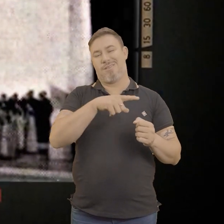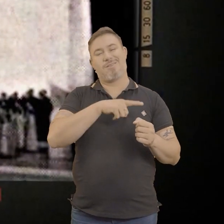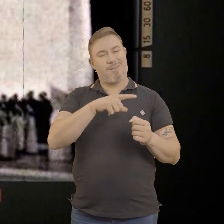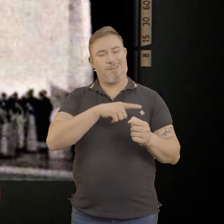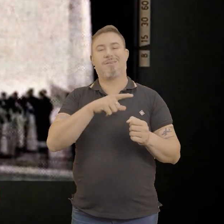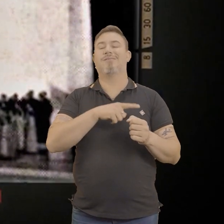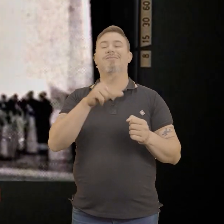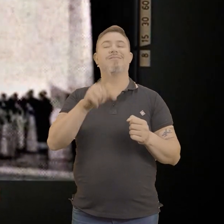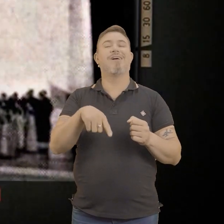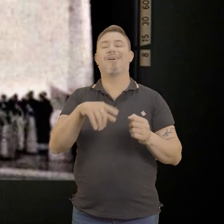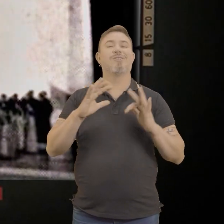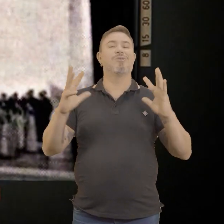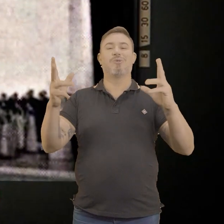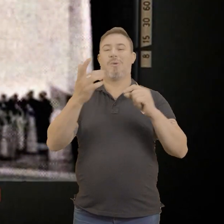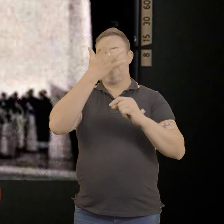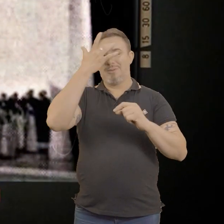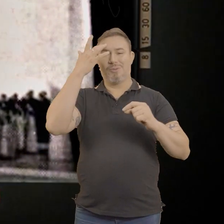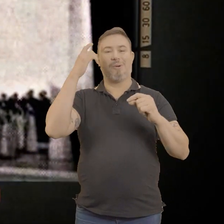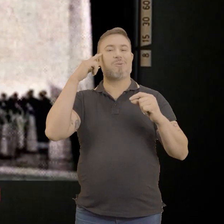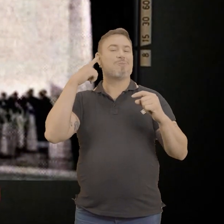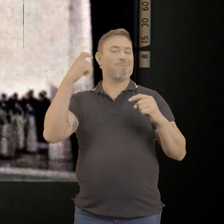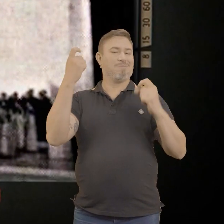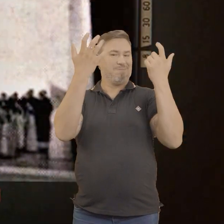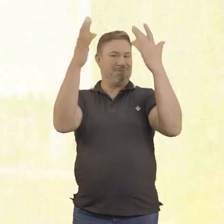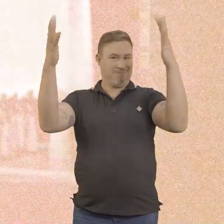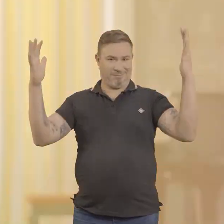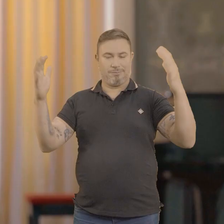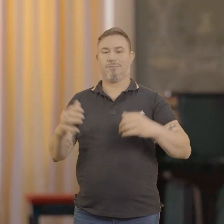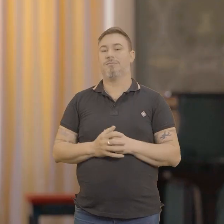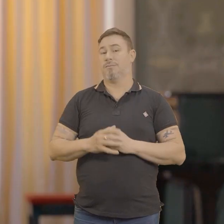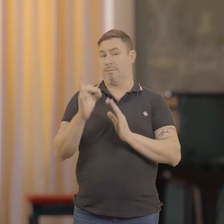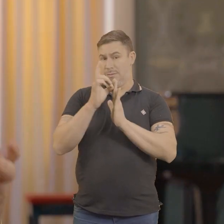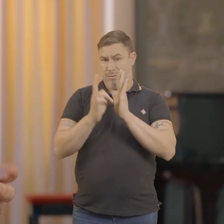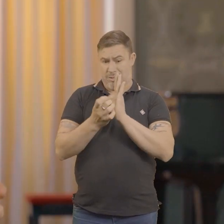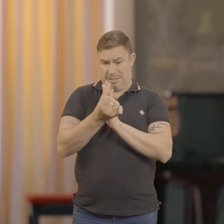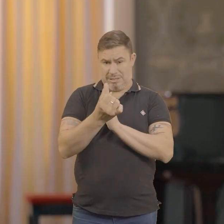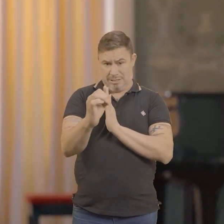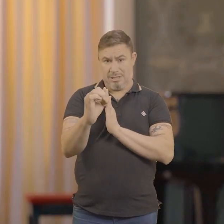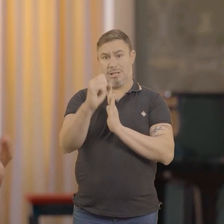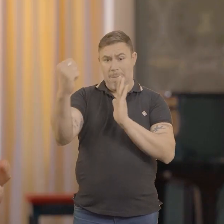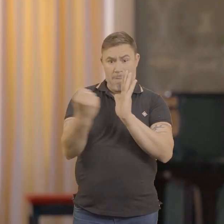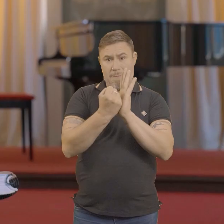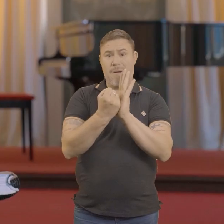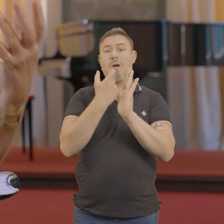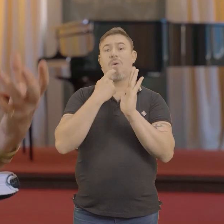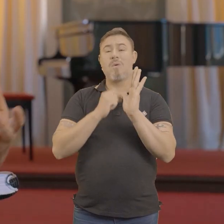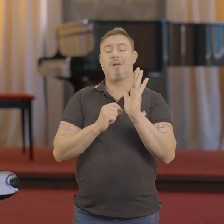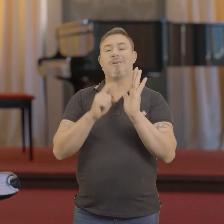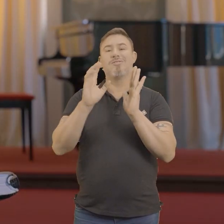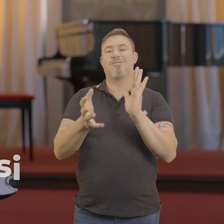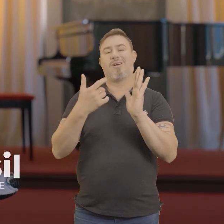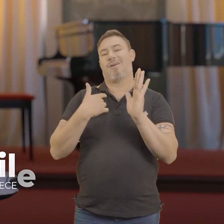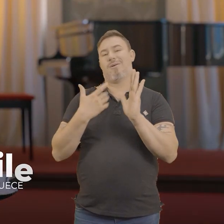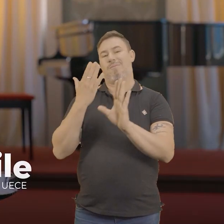aspecto de graça e encanto. Na década de 60, o conservatório ele tem esse marco, né, nessa gestão,